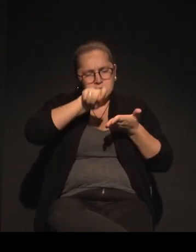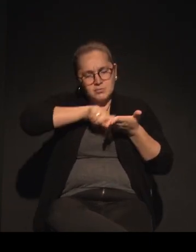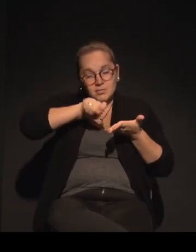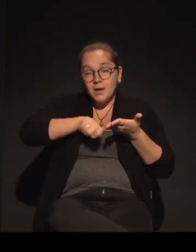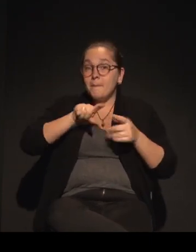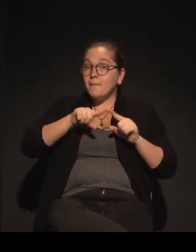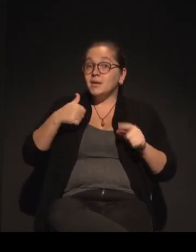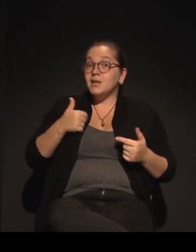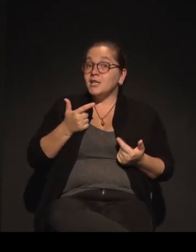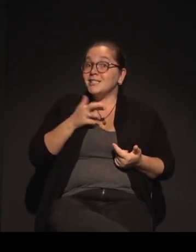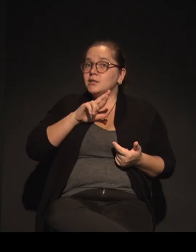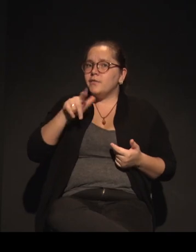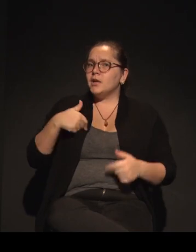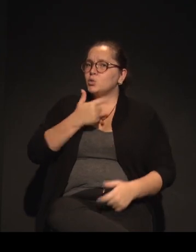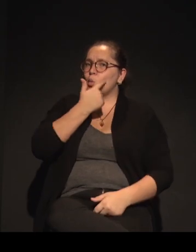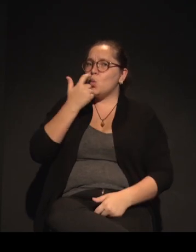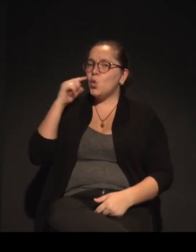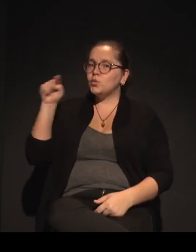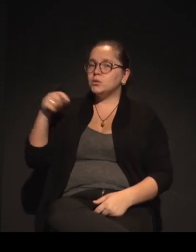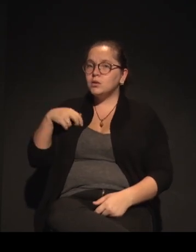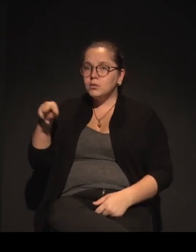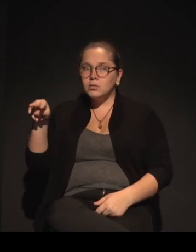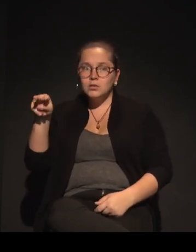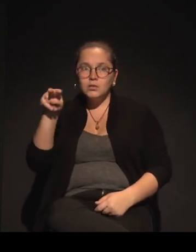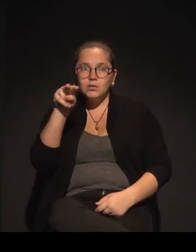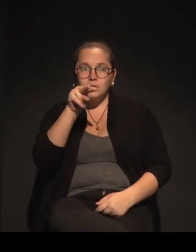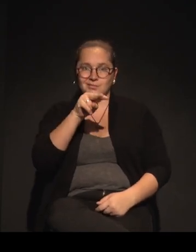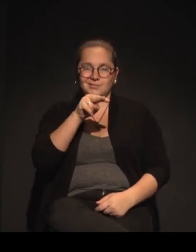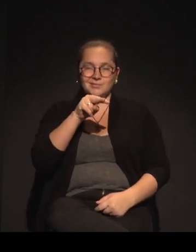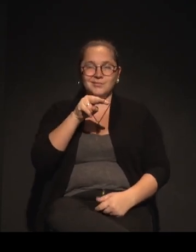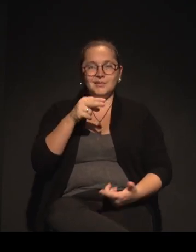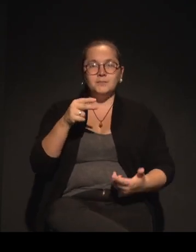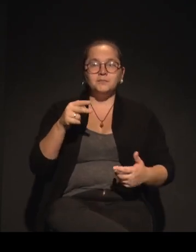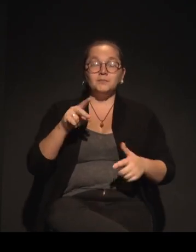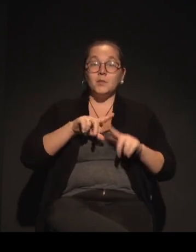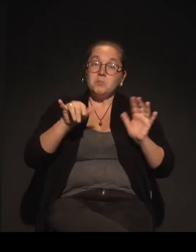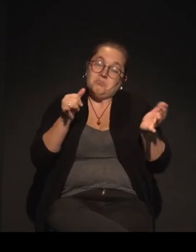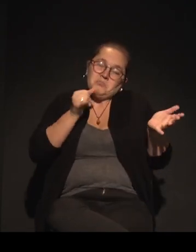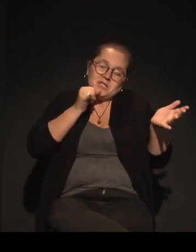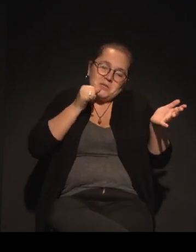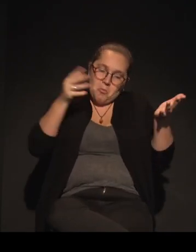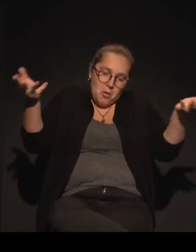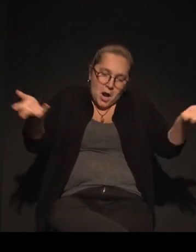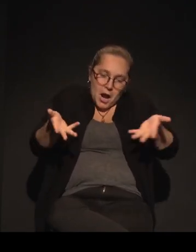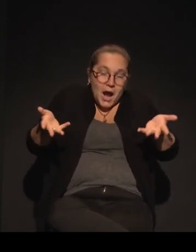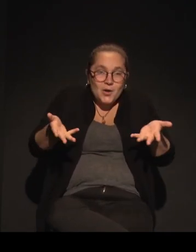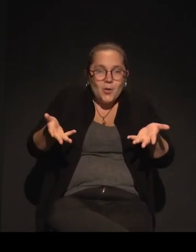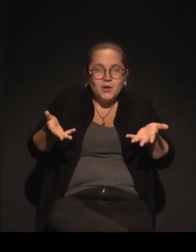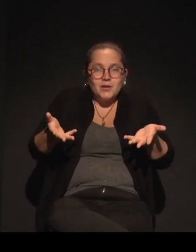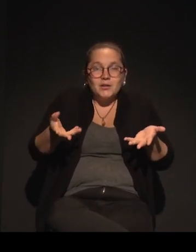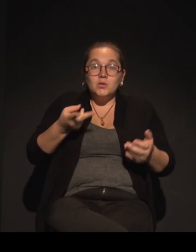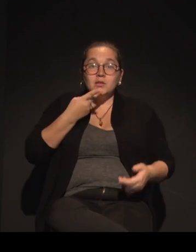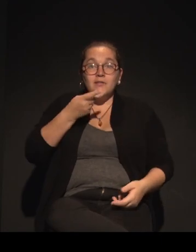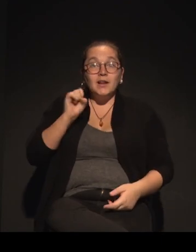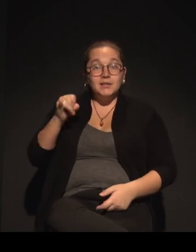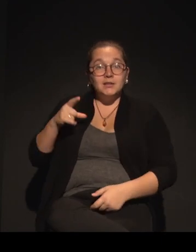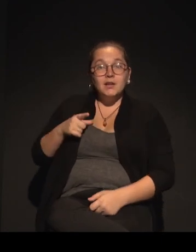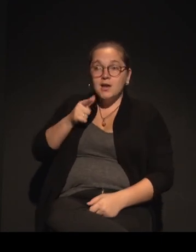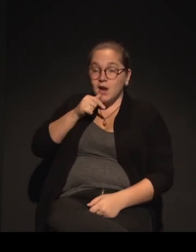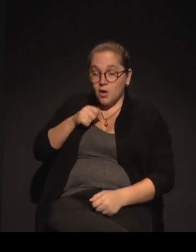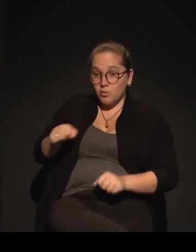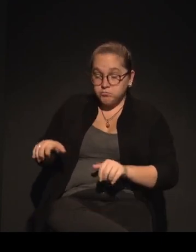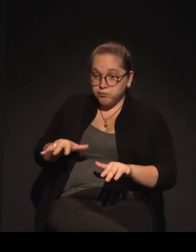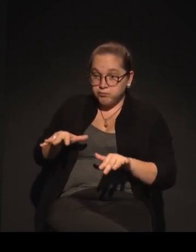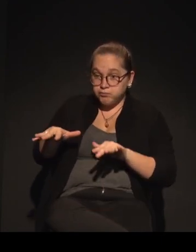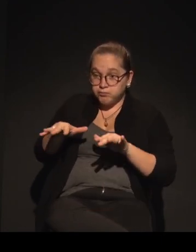por exemplo daqui agora é eu sei dizer se a maré enchendo ela está vazando né